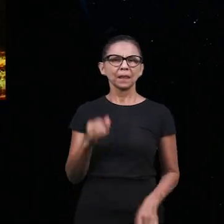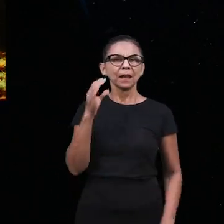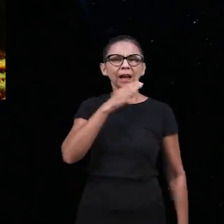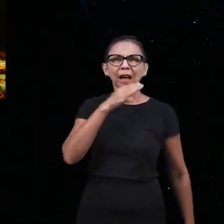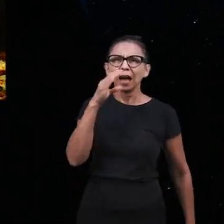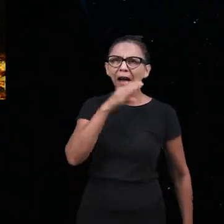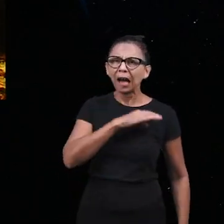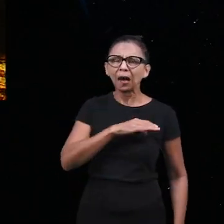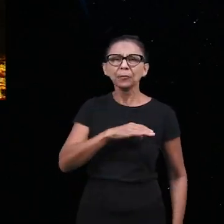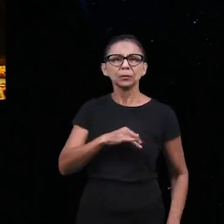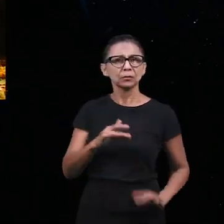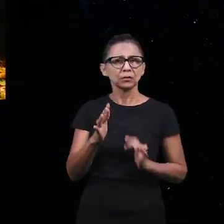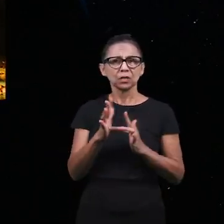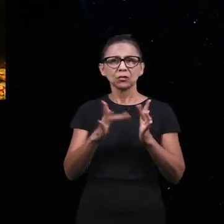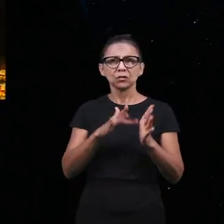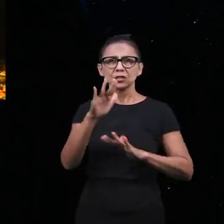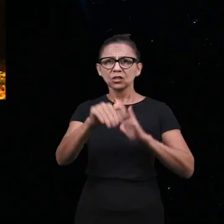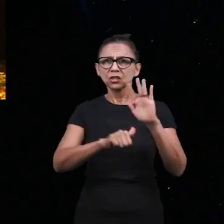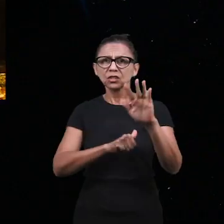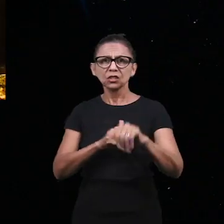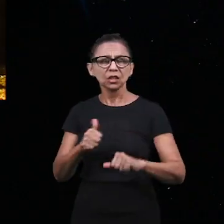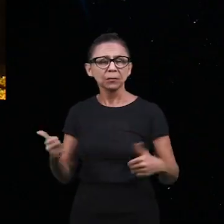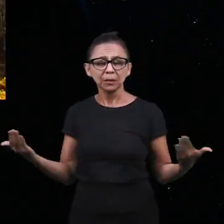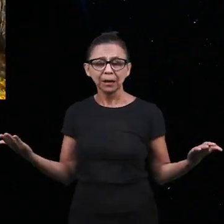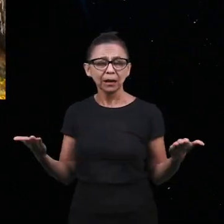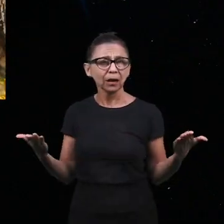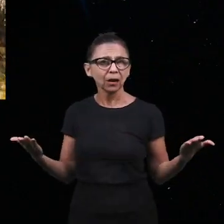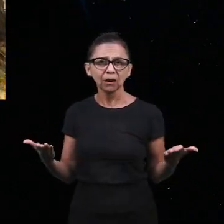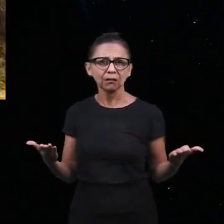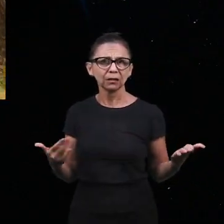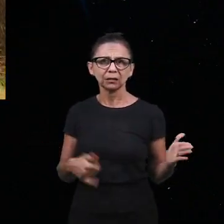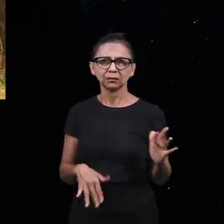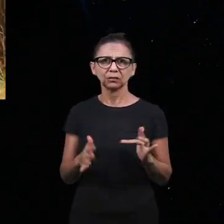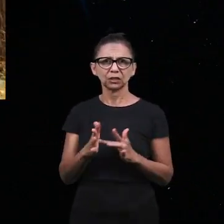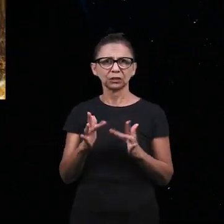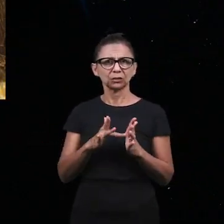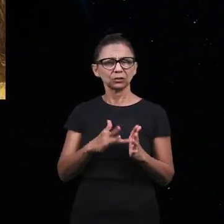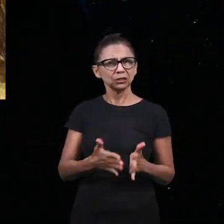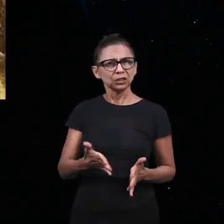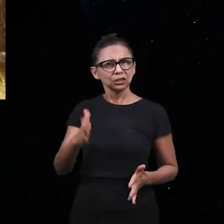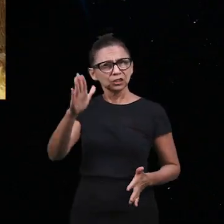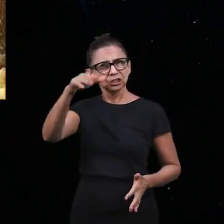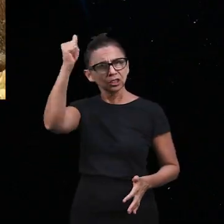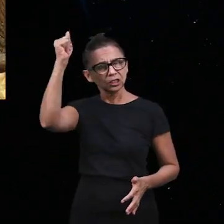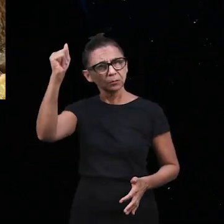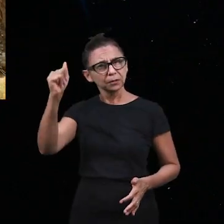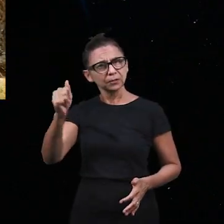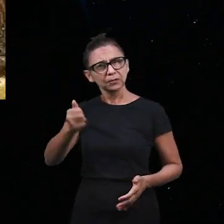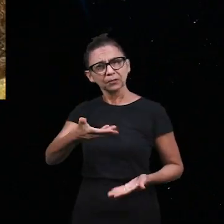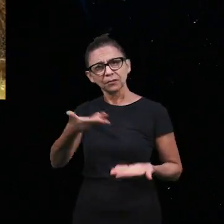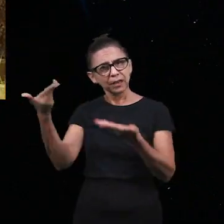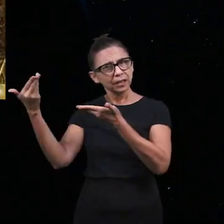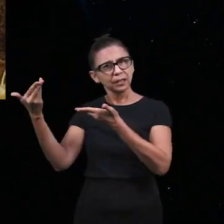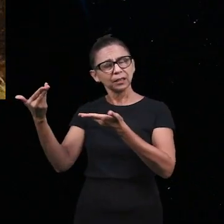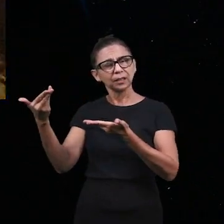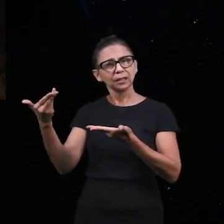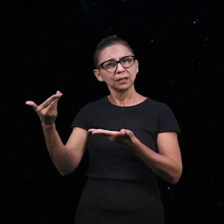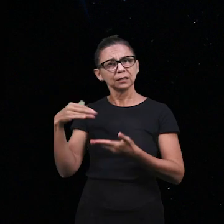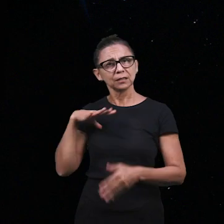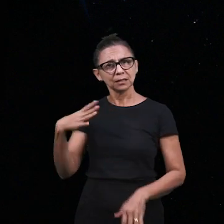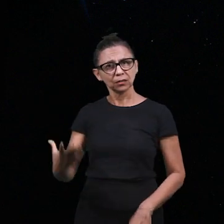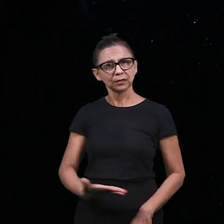Te chama pra vida, Te chama pra vida, te chama pra luz. te chama pra